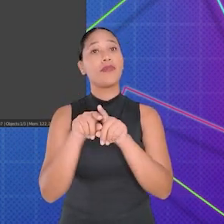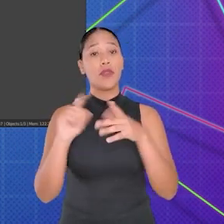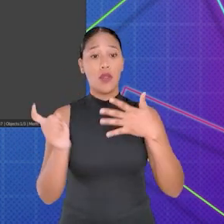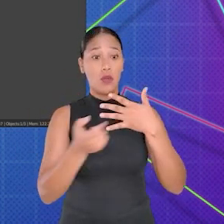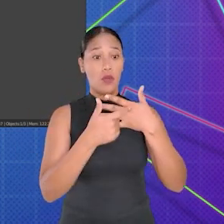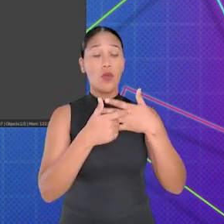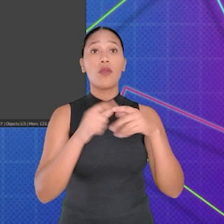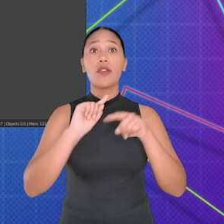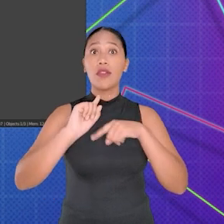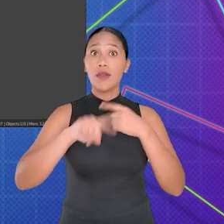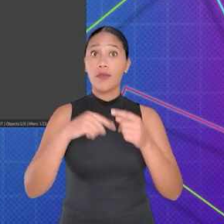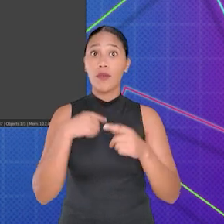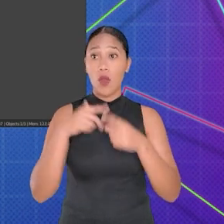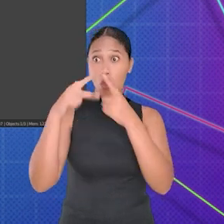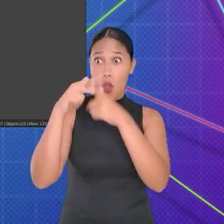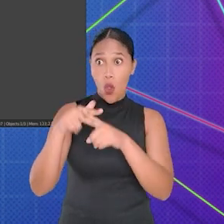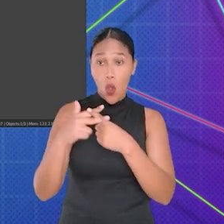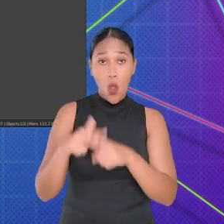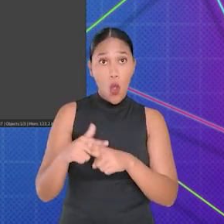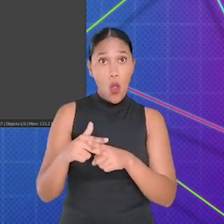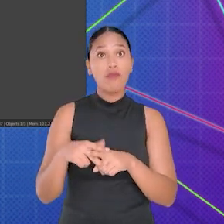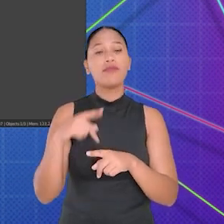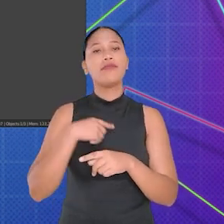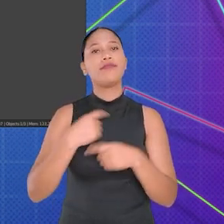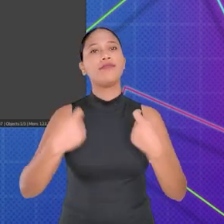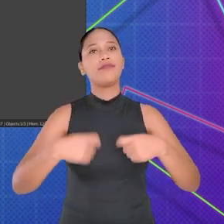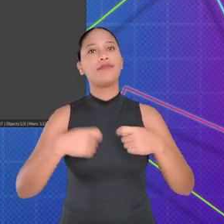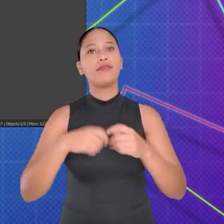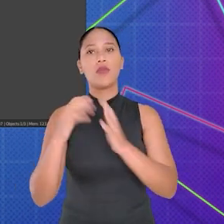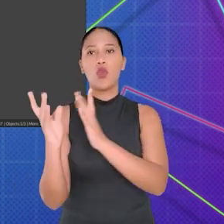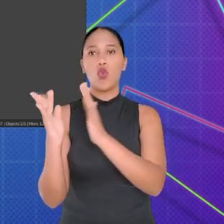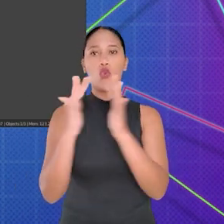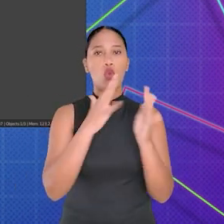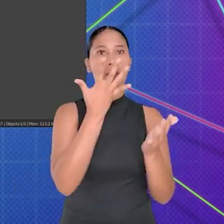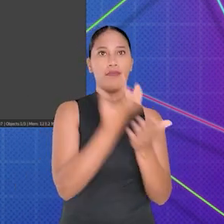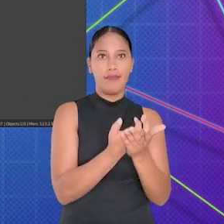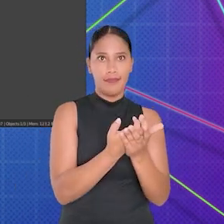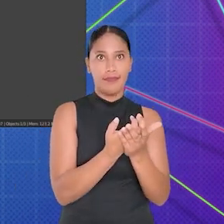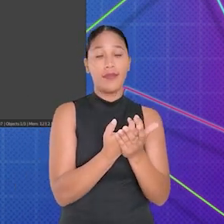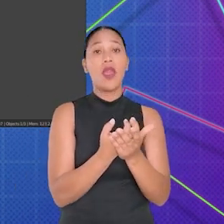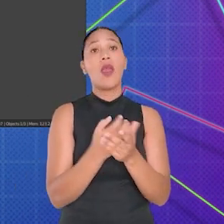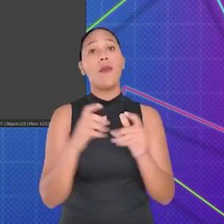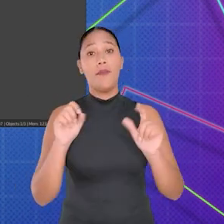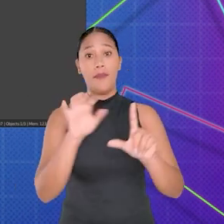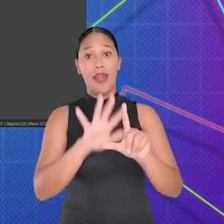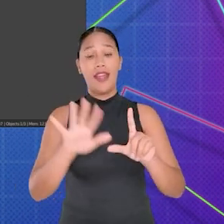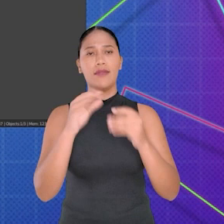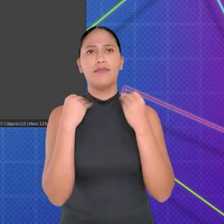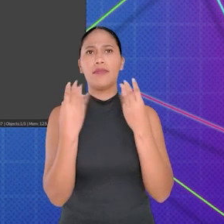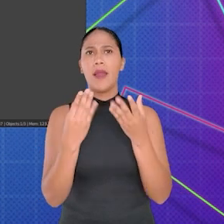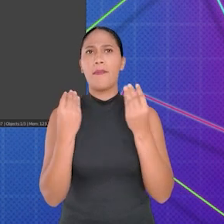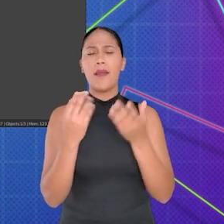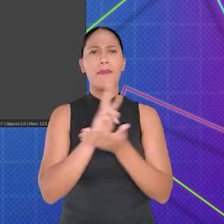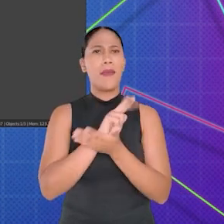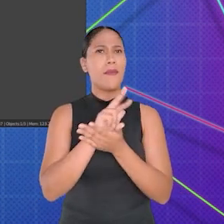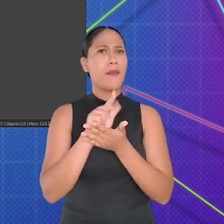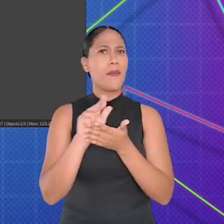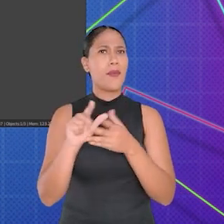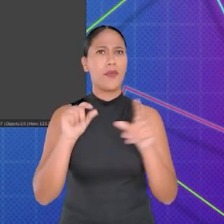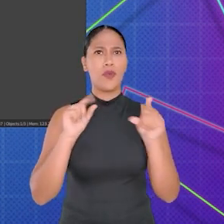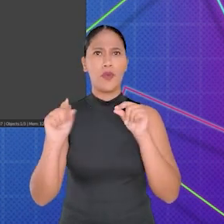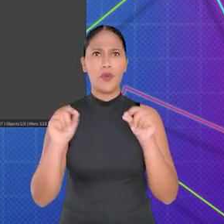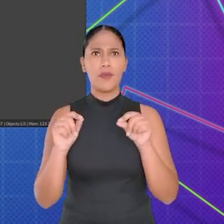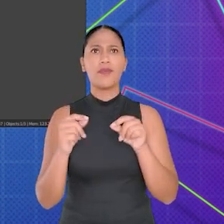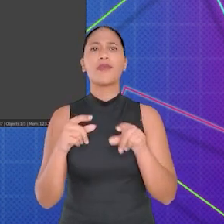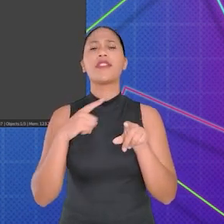configurar a iluminação, é necessário renderizar a imagem final. O Blender oferece diversos mecanismos de renderização, como Cycles e o